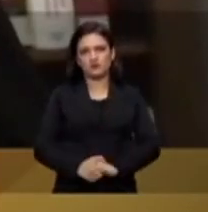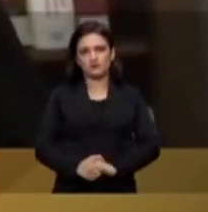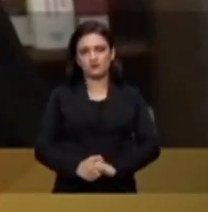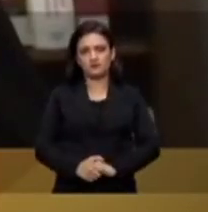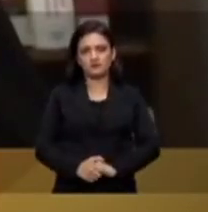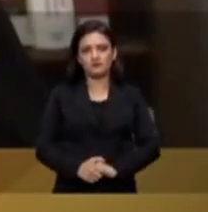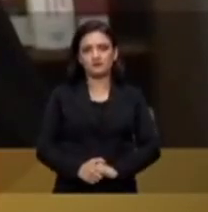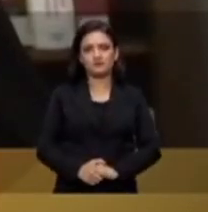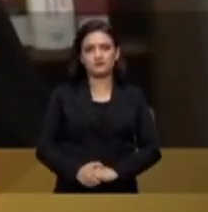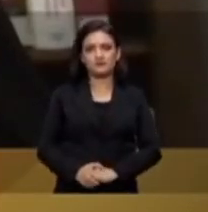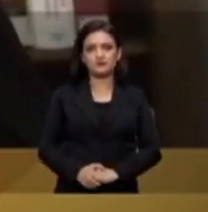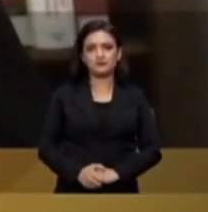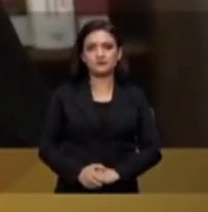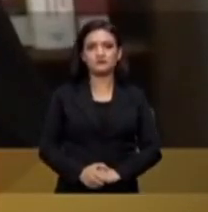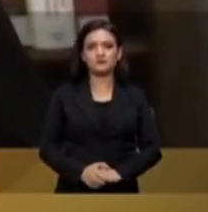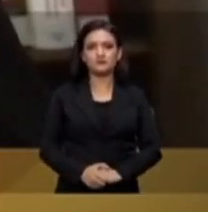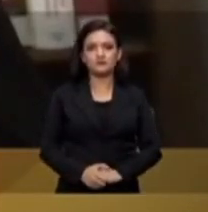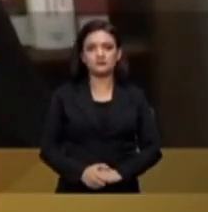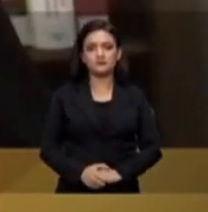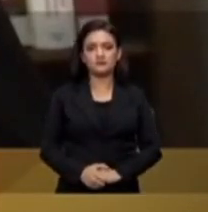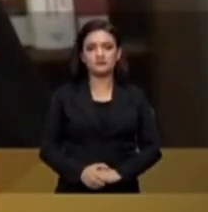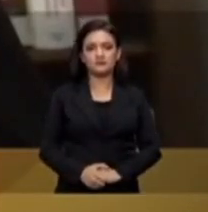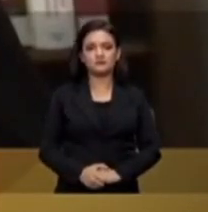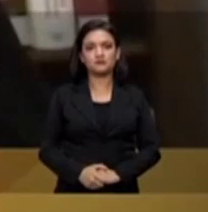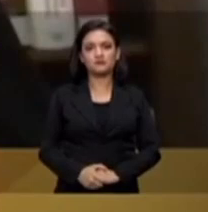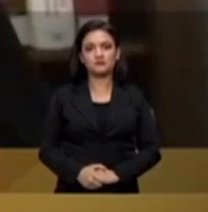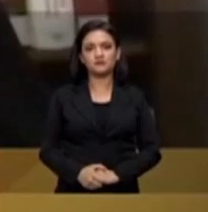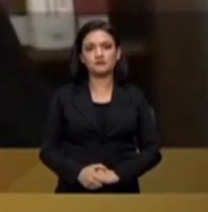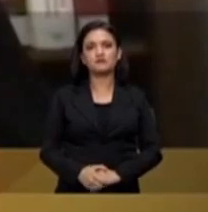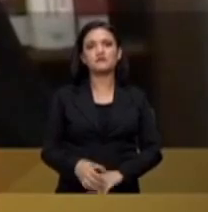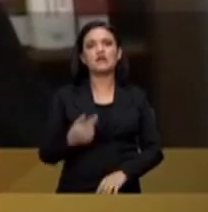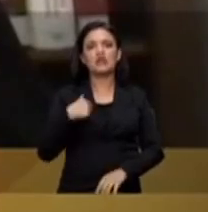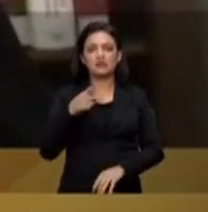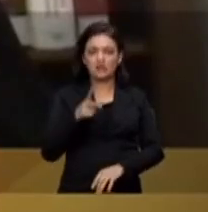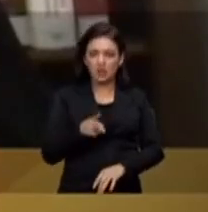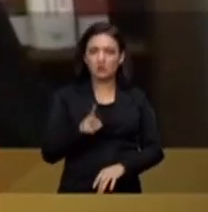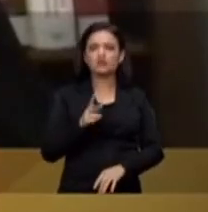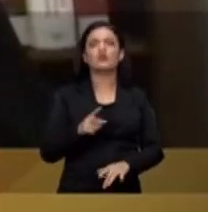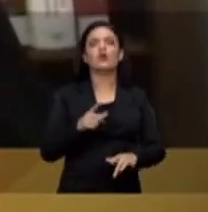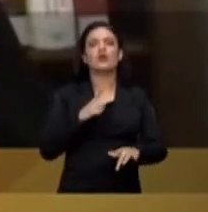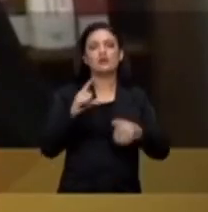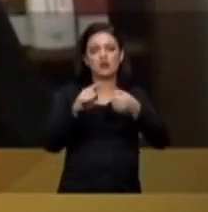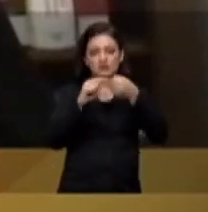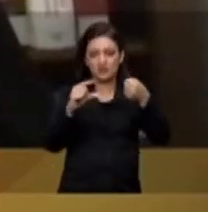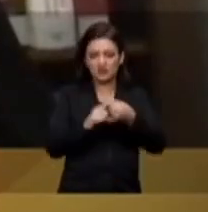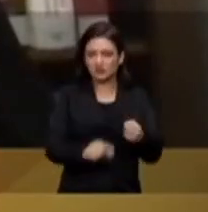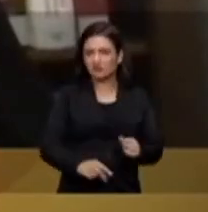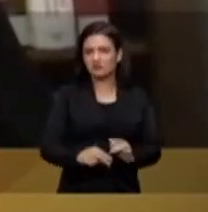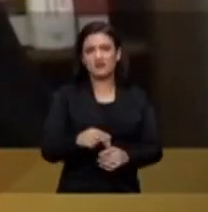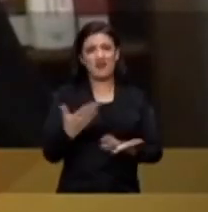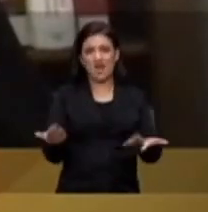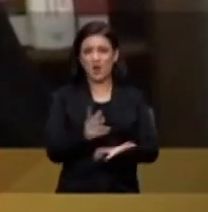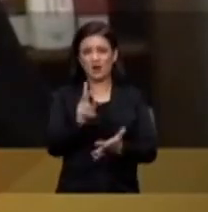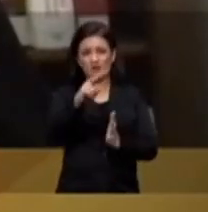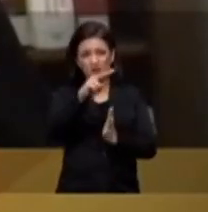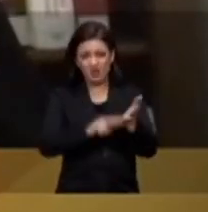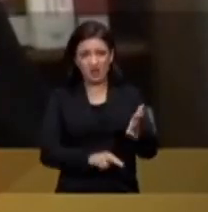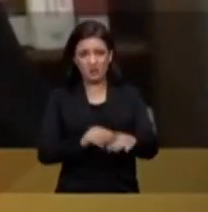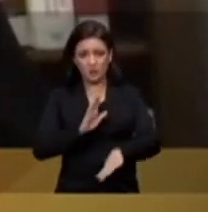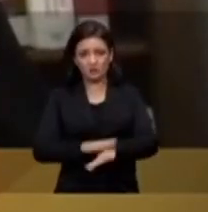Aí continuo, senhor presidente, leio aqui os dispositivos regimentais e peço vênia para não tomar o